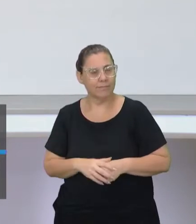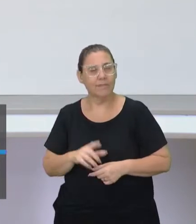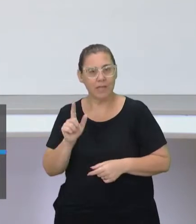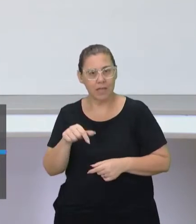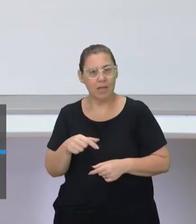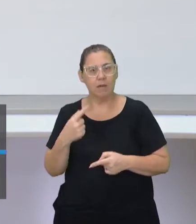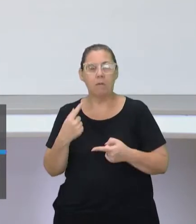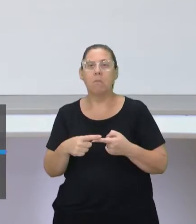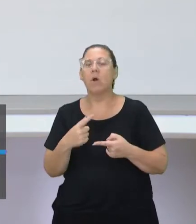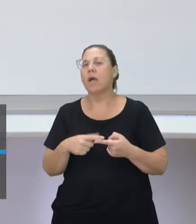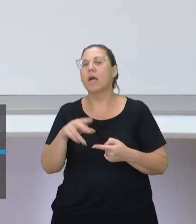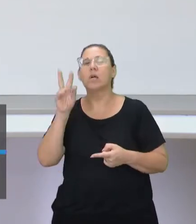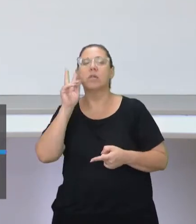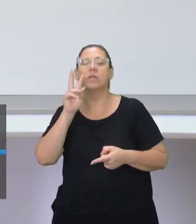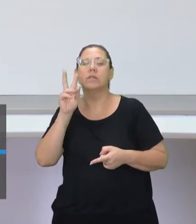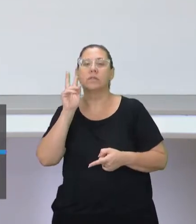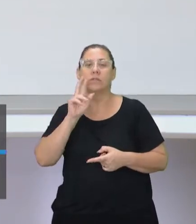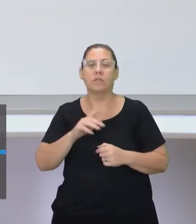história, ela